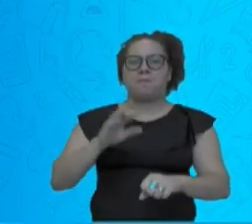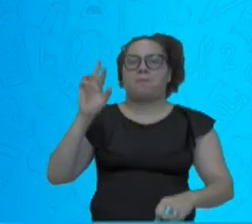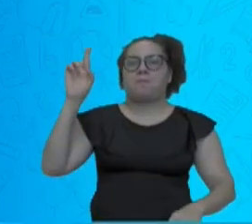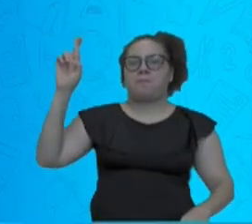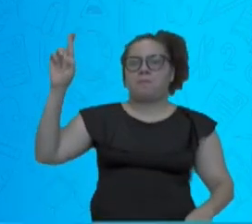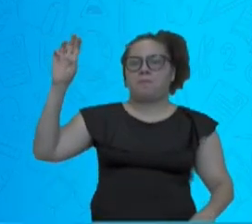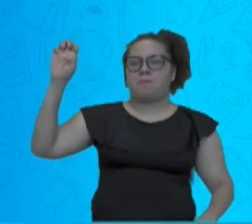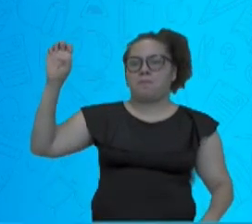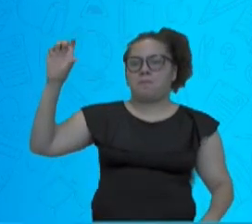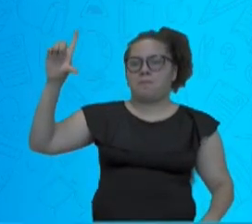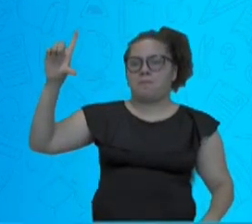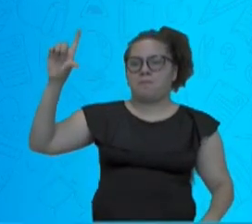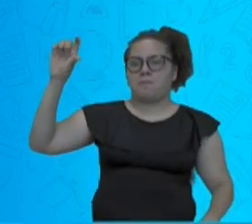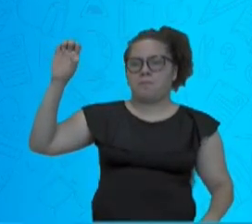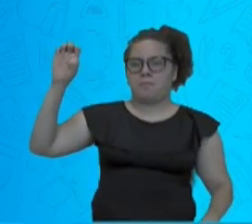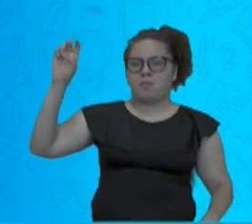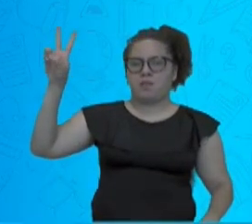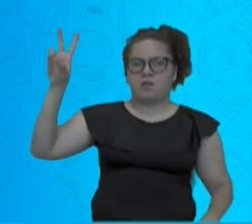olha aqui,